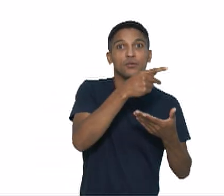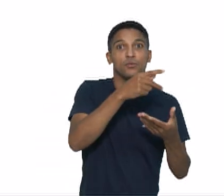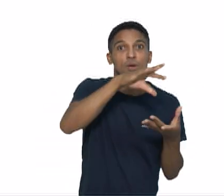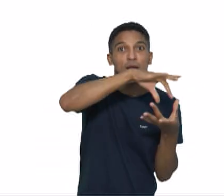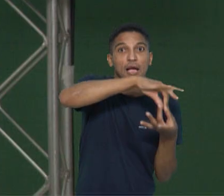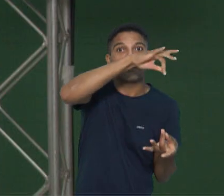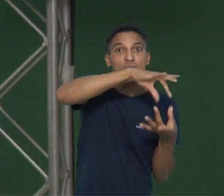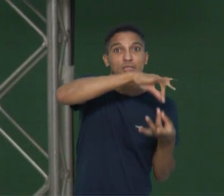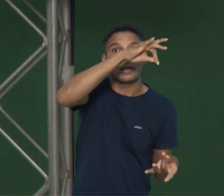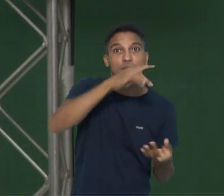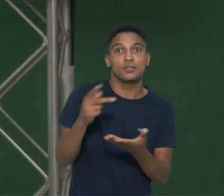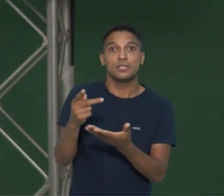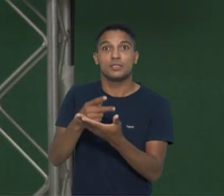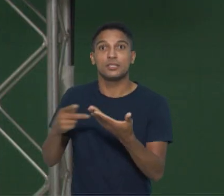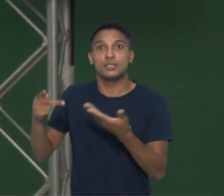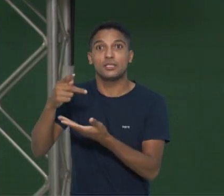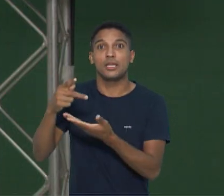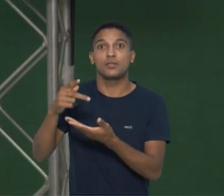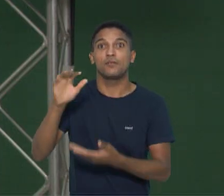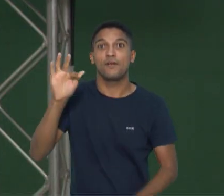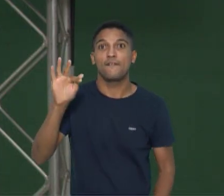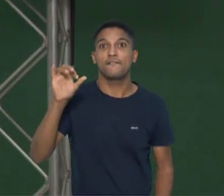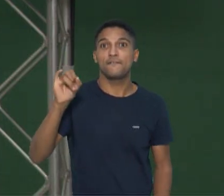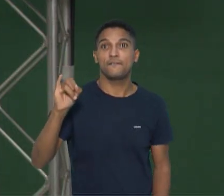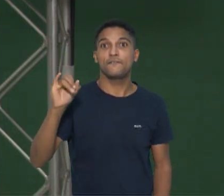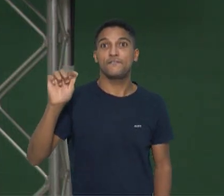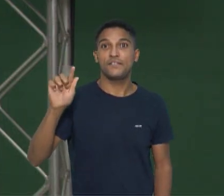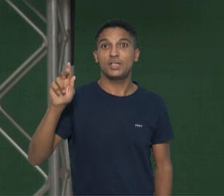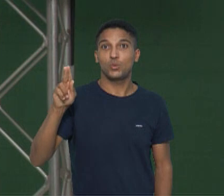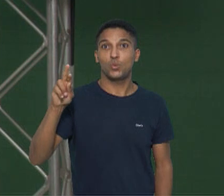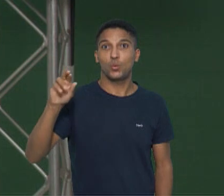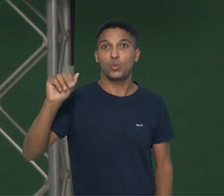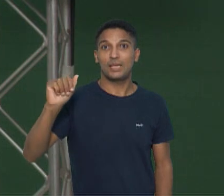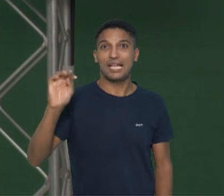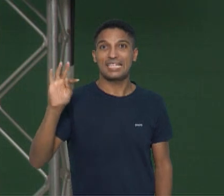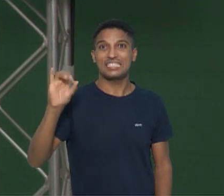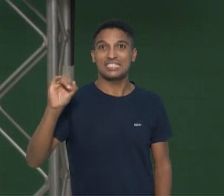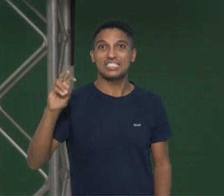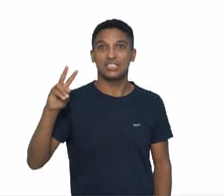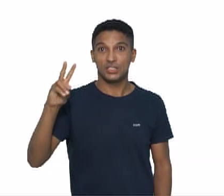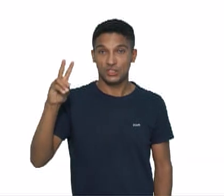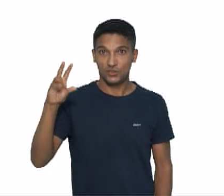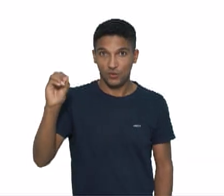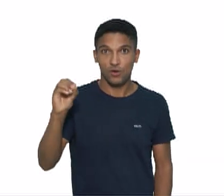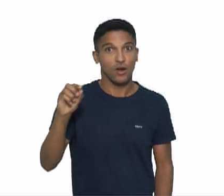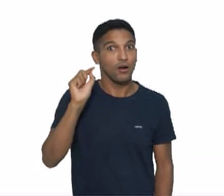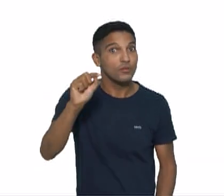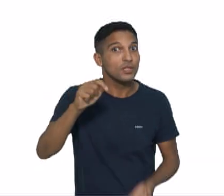abstrato. Vamos lá? Descreve e daqui a pouquinho a gente confere essa resposta.